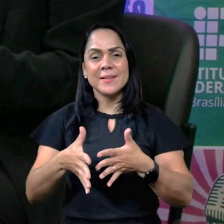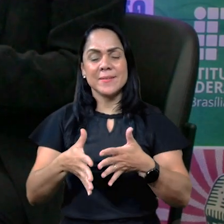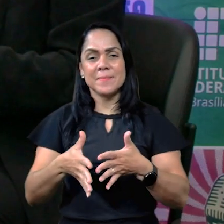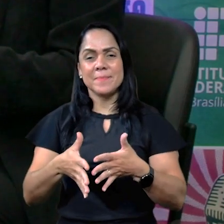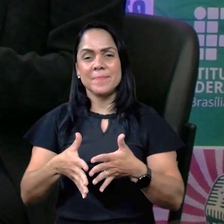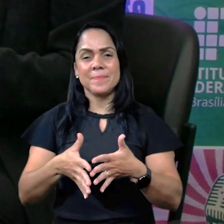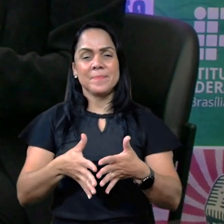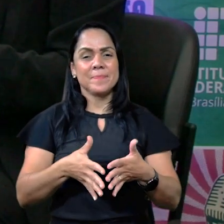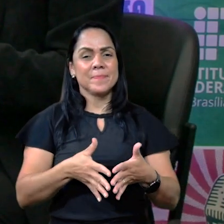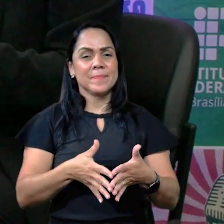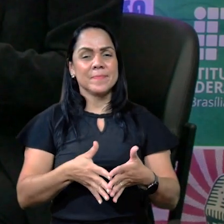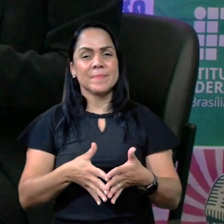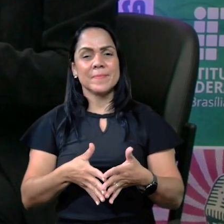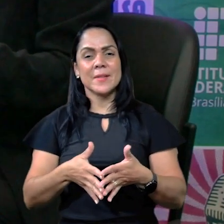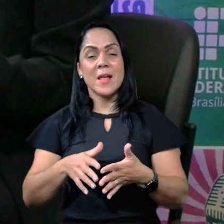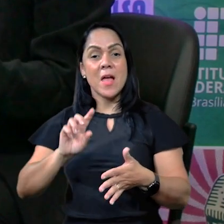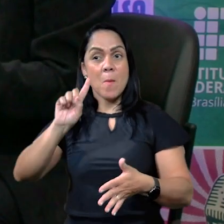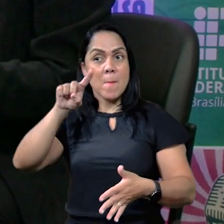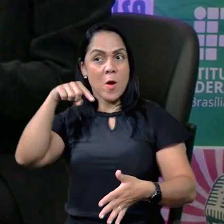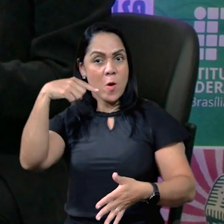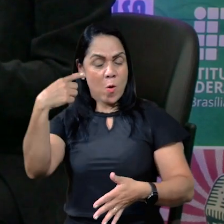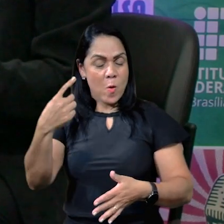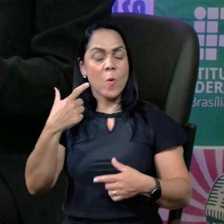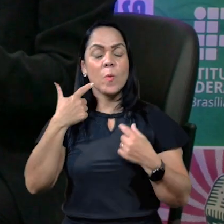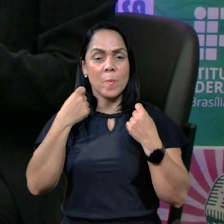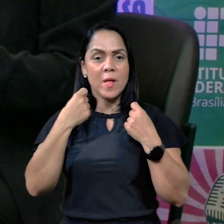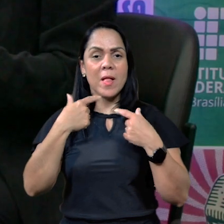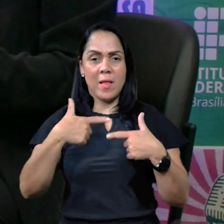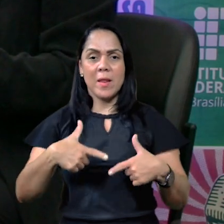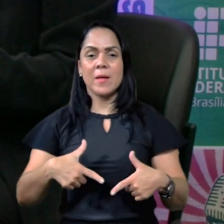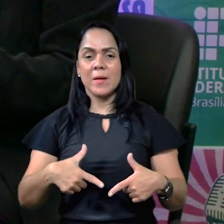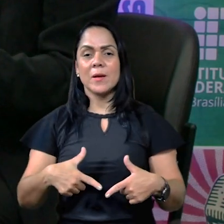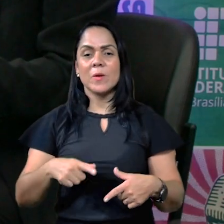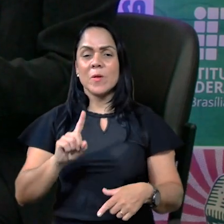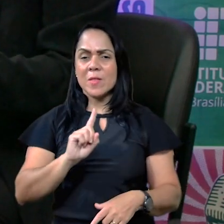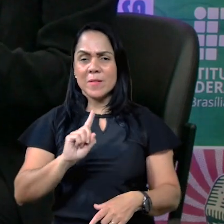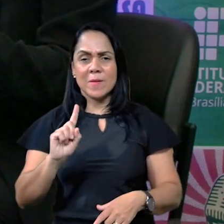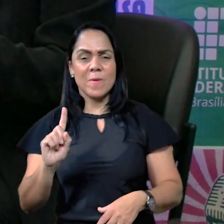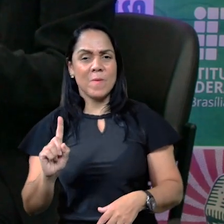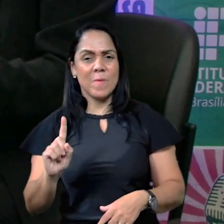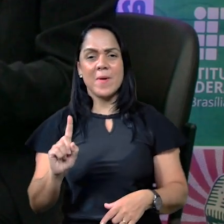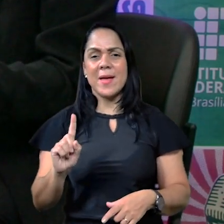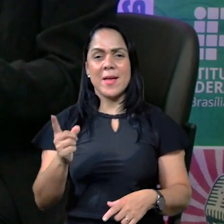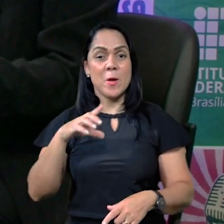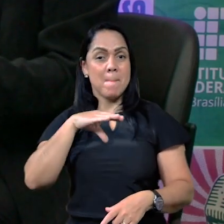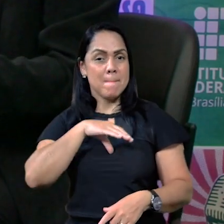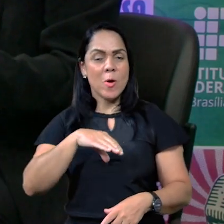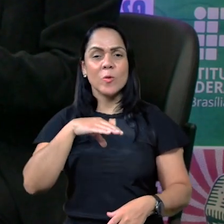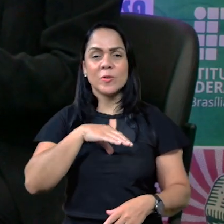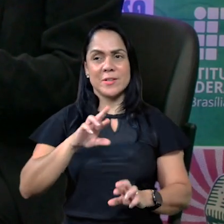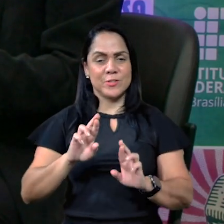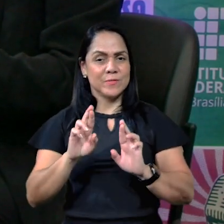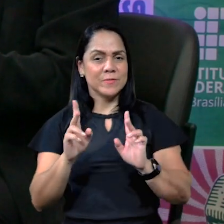entendimento. É uma outra língua. É outra língua. Não é um puxadinho, uma adaptação do português. Não,